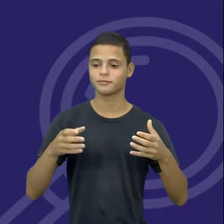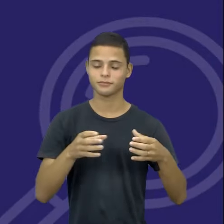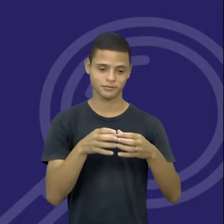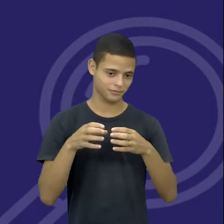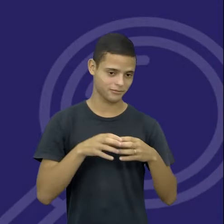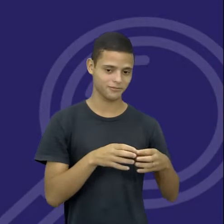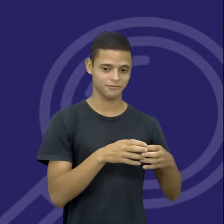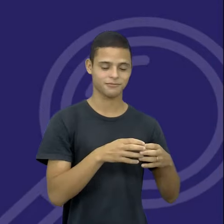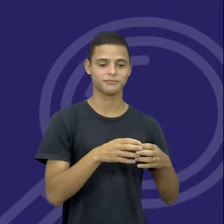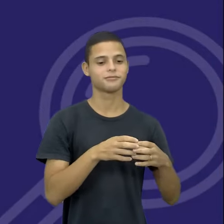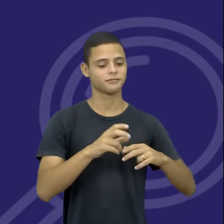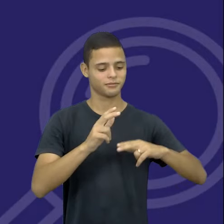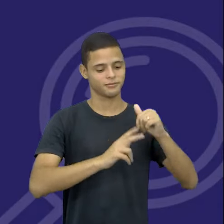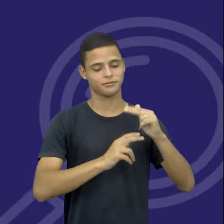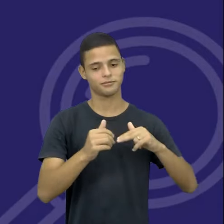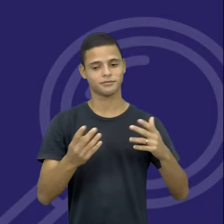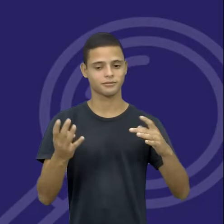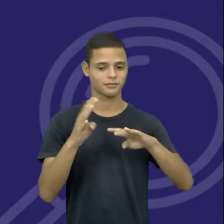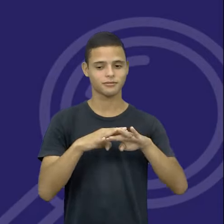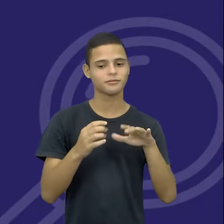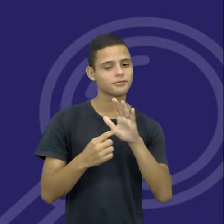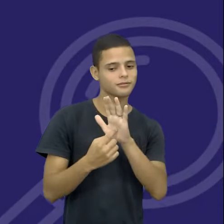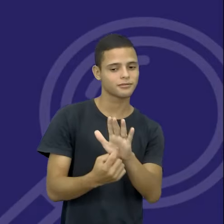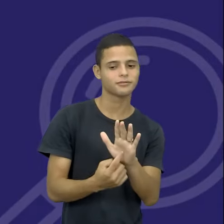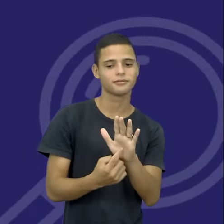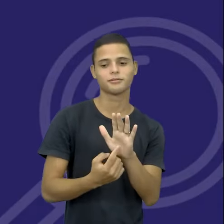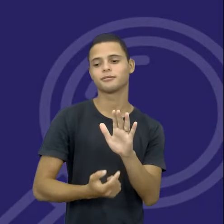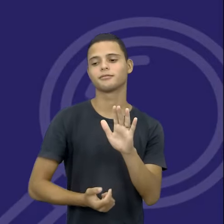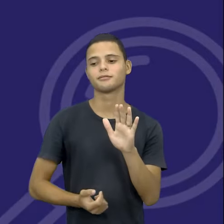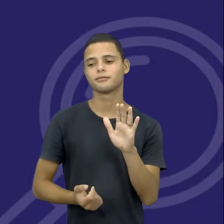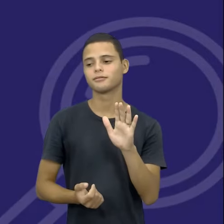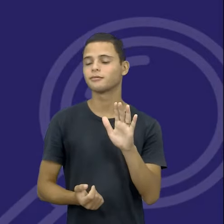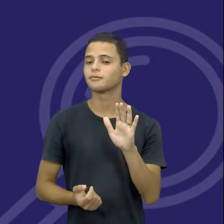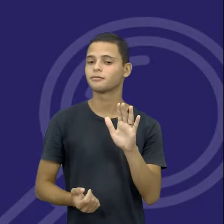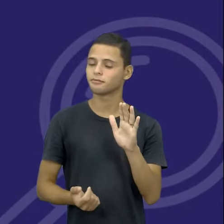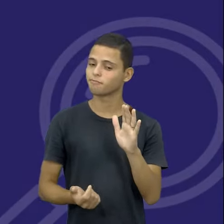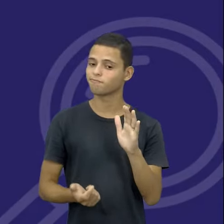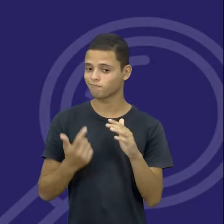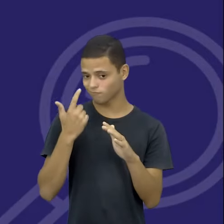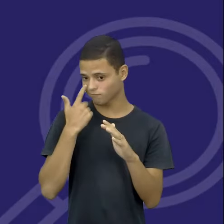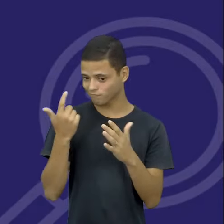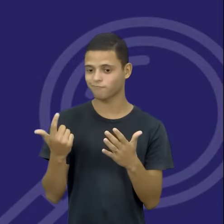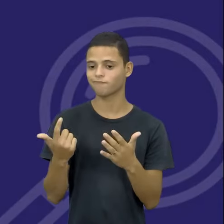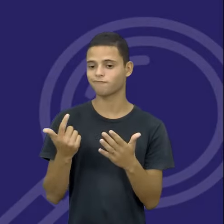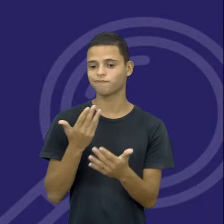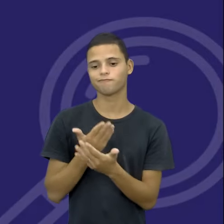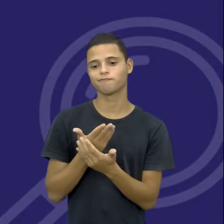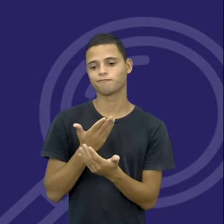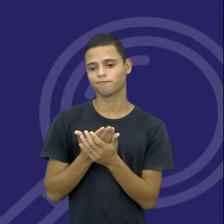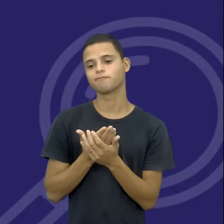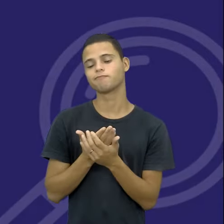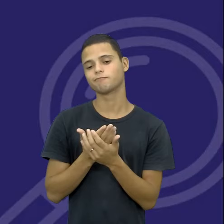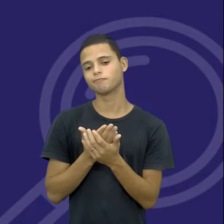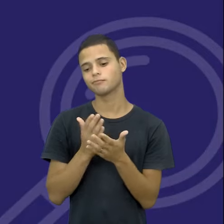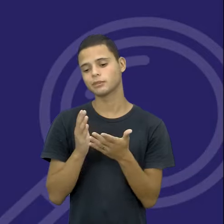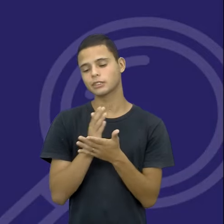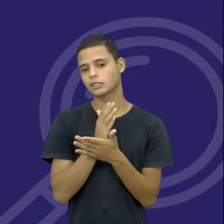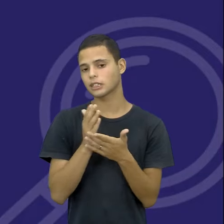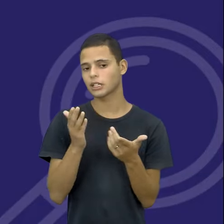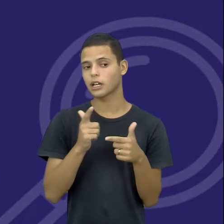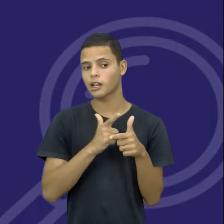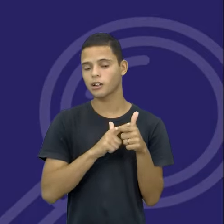institucionalizar o objeto matemático, né, de mostrar assim, então, isso aqui que a gente viu, a gente está estudando os divisores e